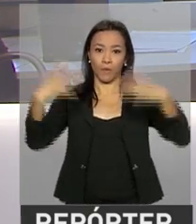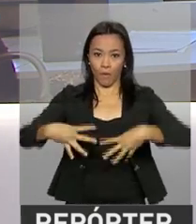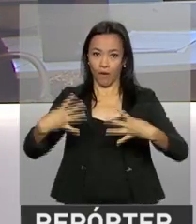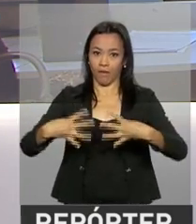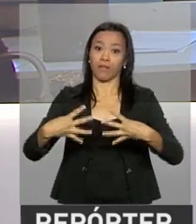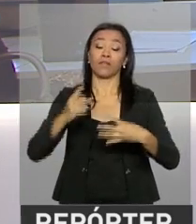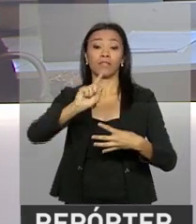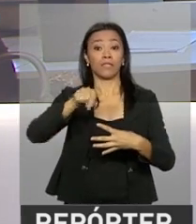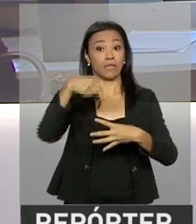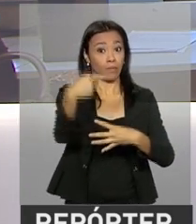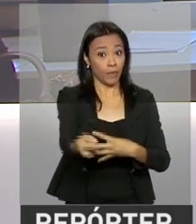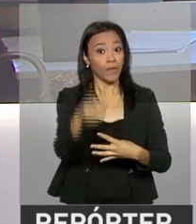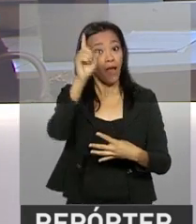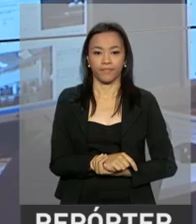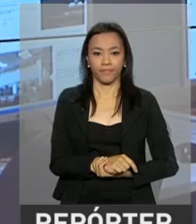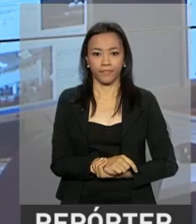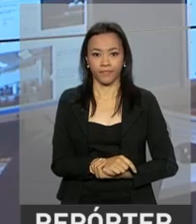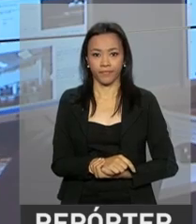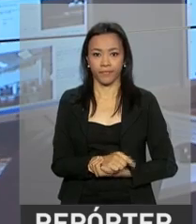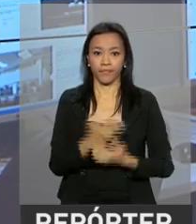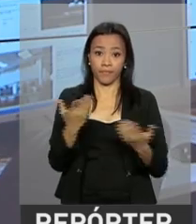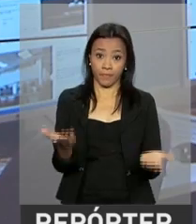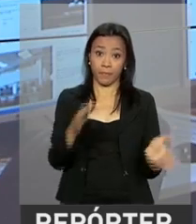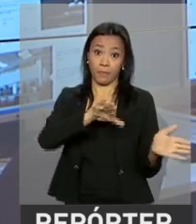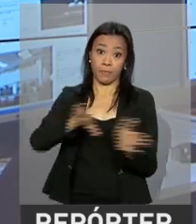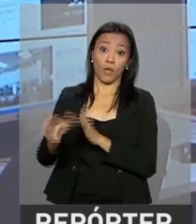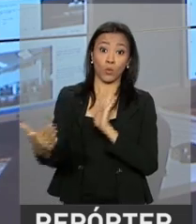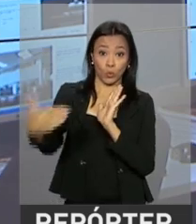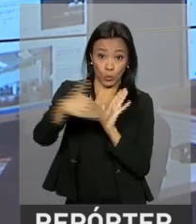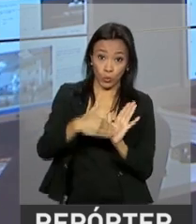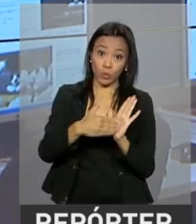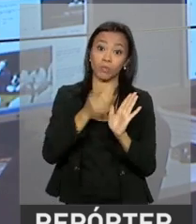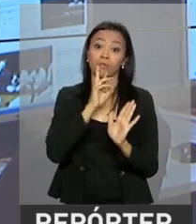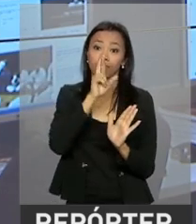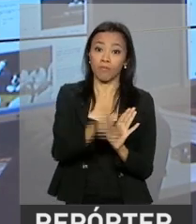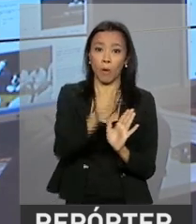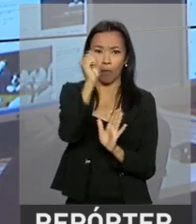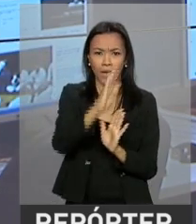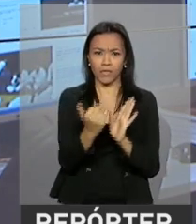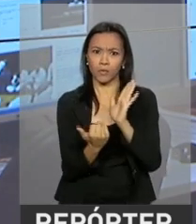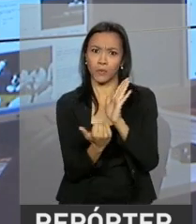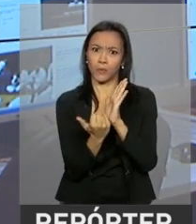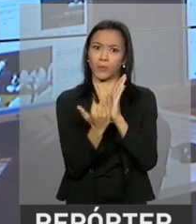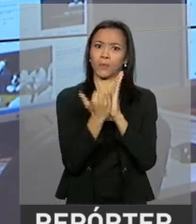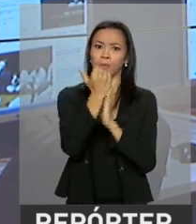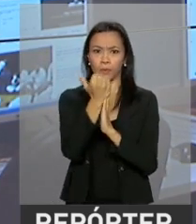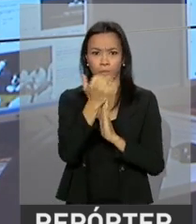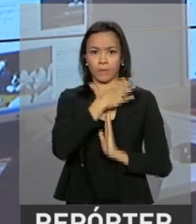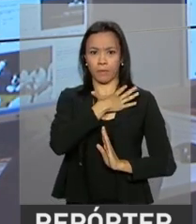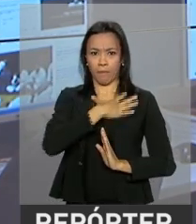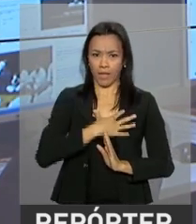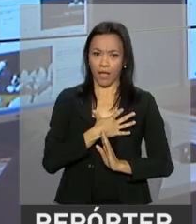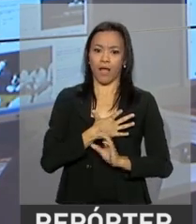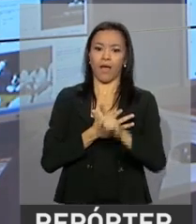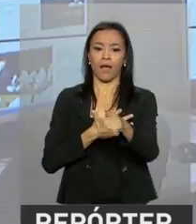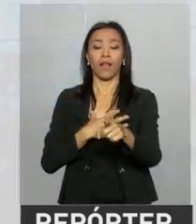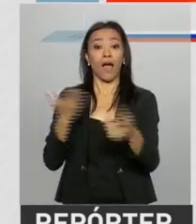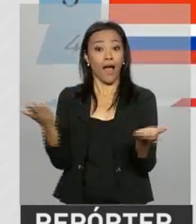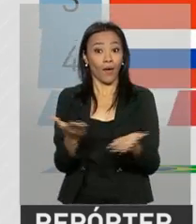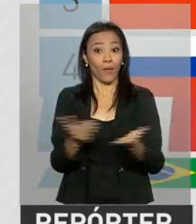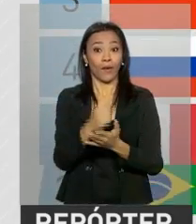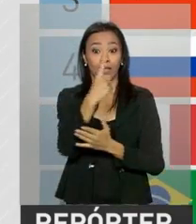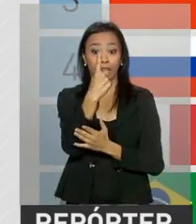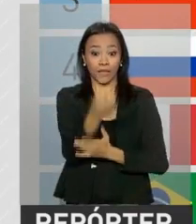A próxima partida será contra a Argentina. E com os últimos resultados, o Brasil subiu no ranking de medalhas. Estamos agora